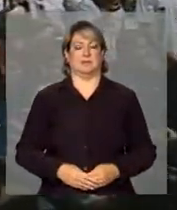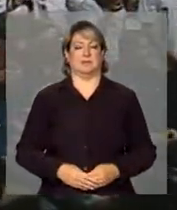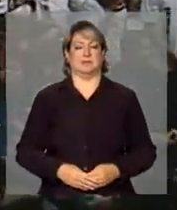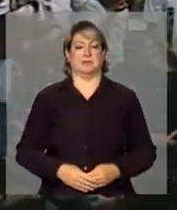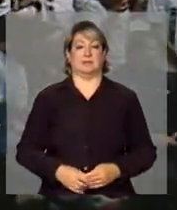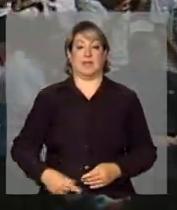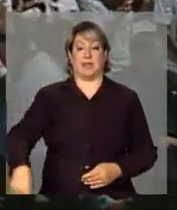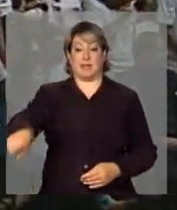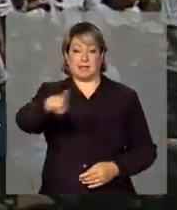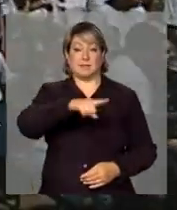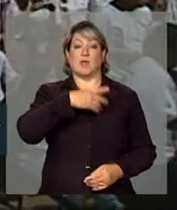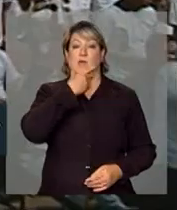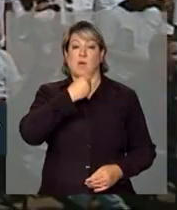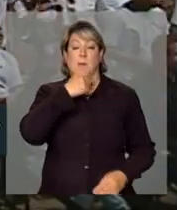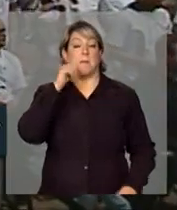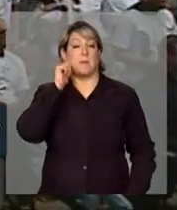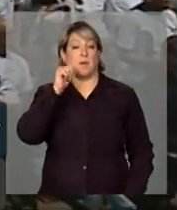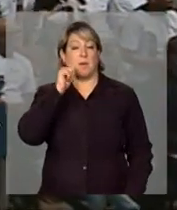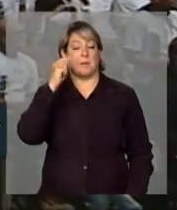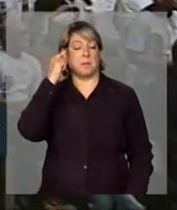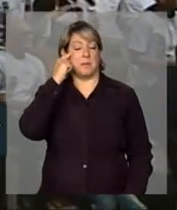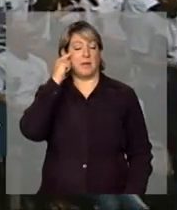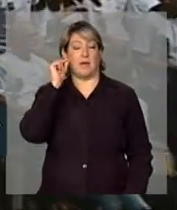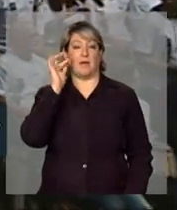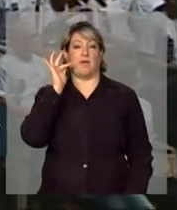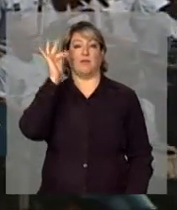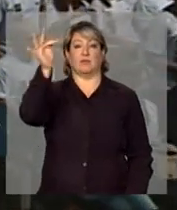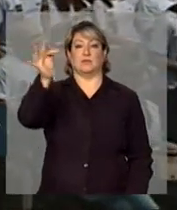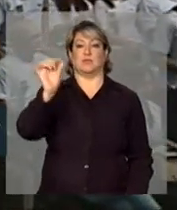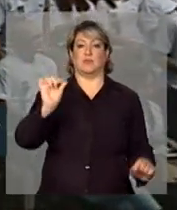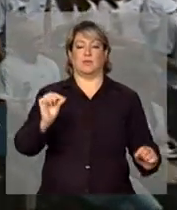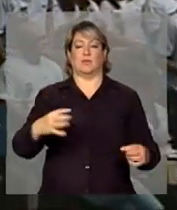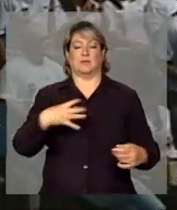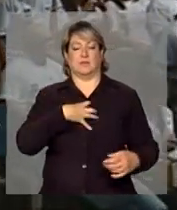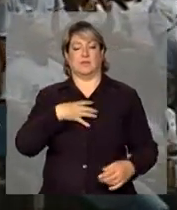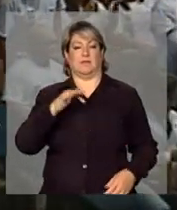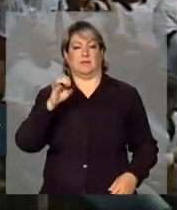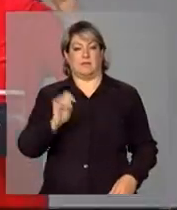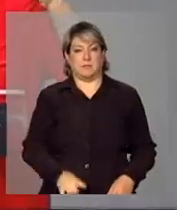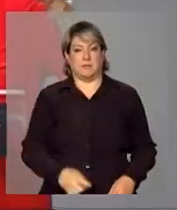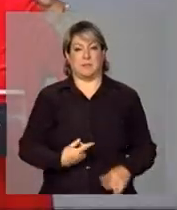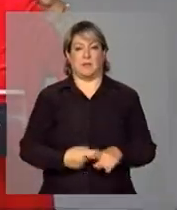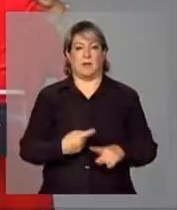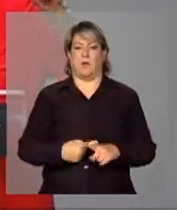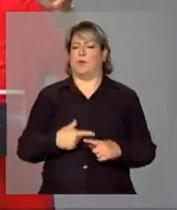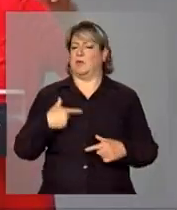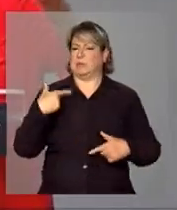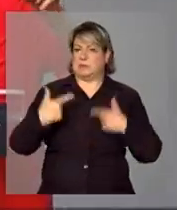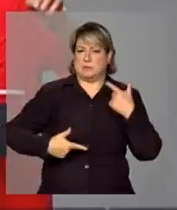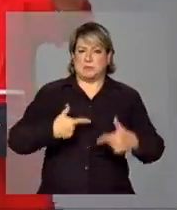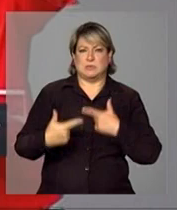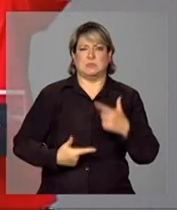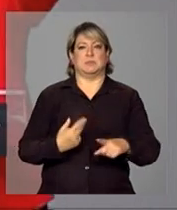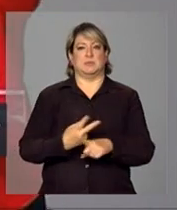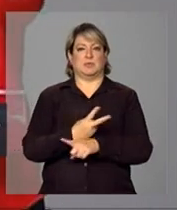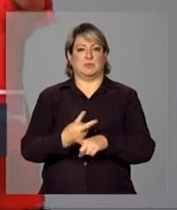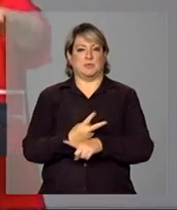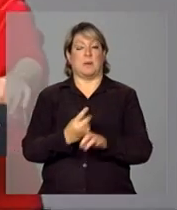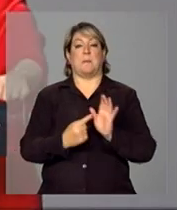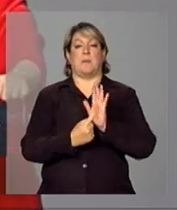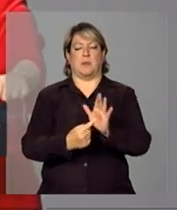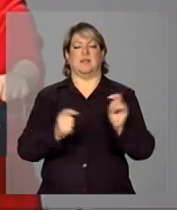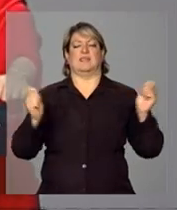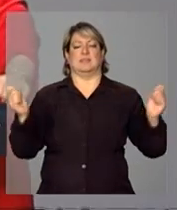esses homens e mulheres que olham o futuro com otimismo, porque foram atrás, correram atrás e mostraram que